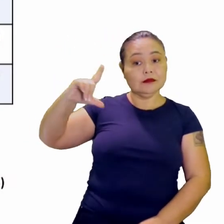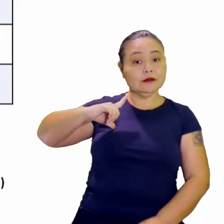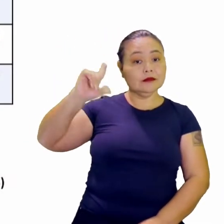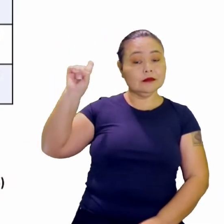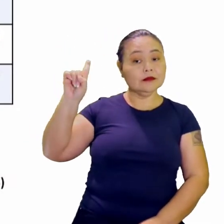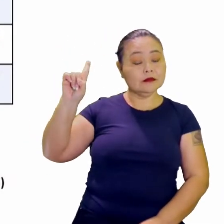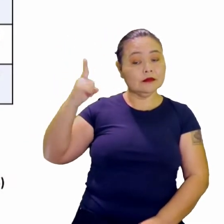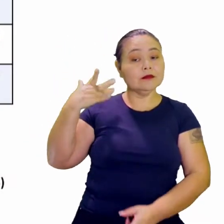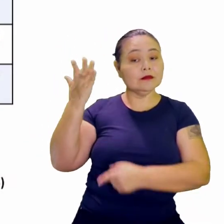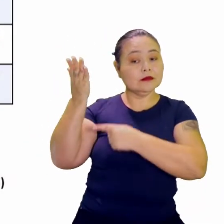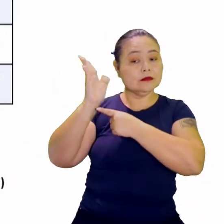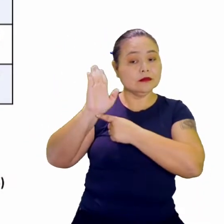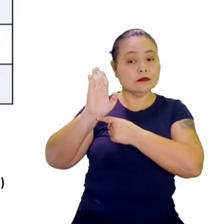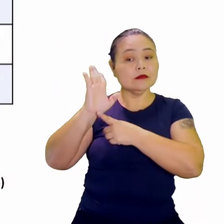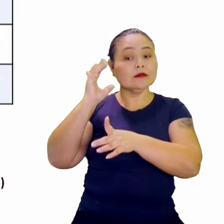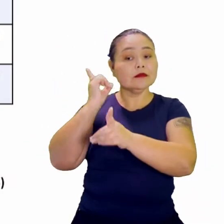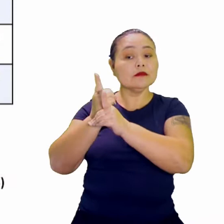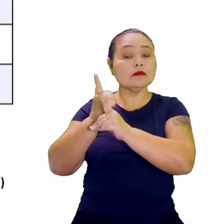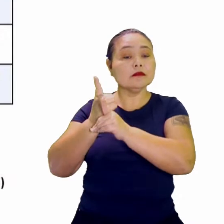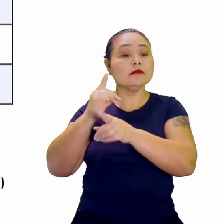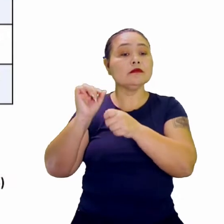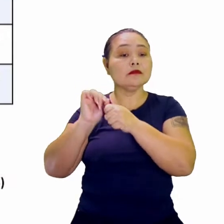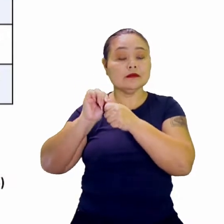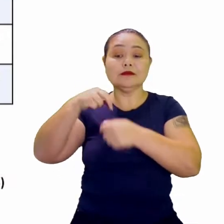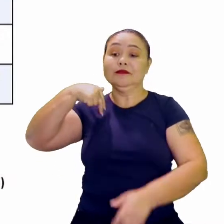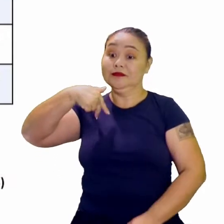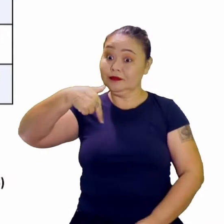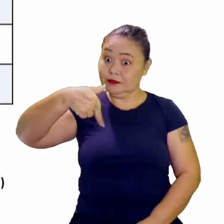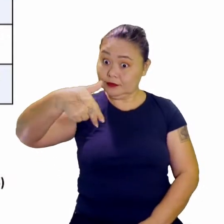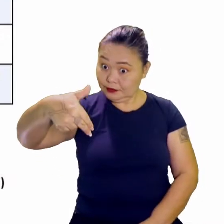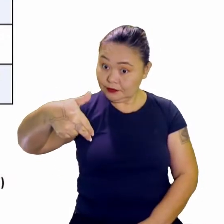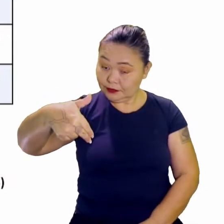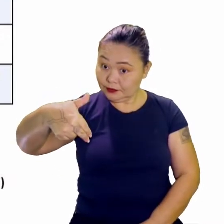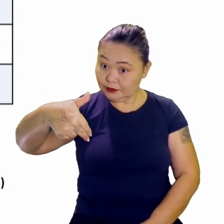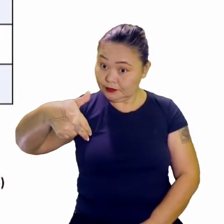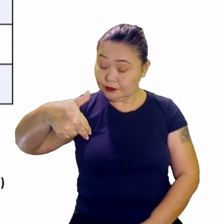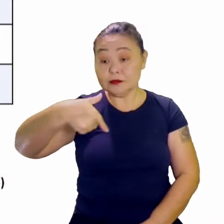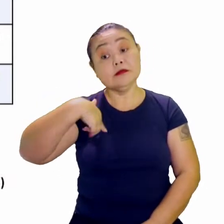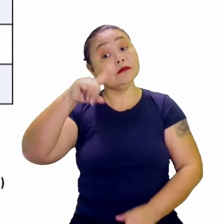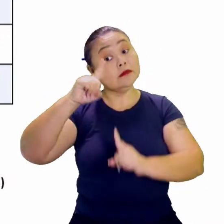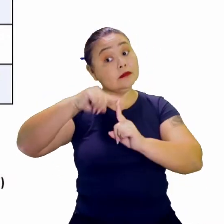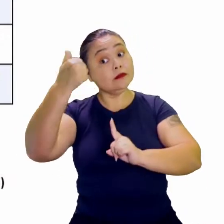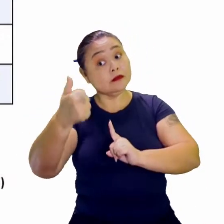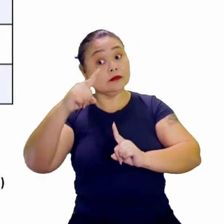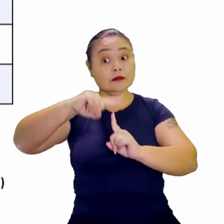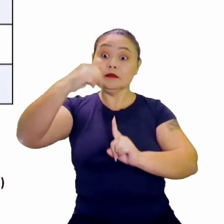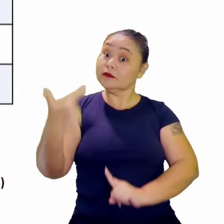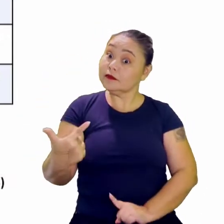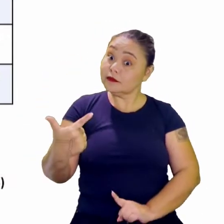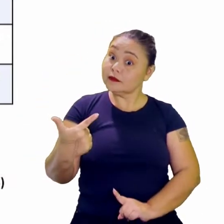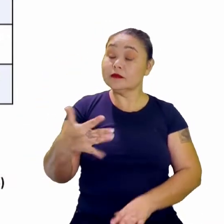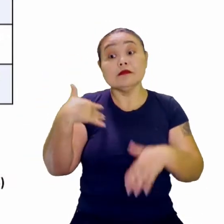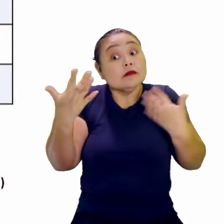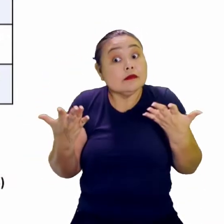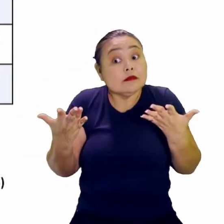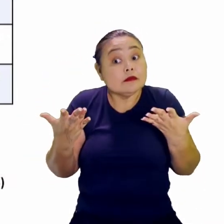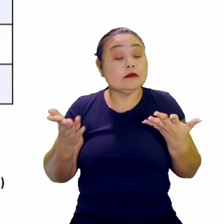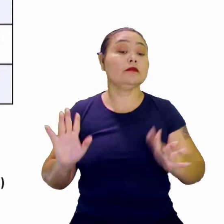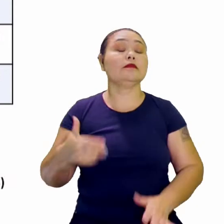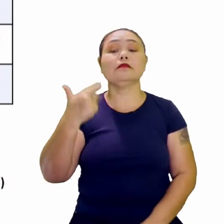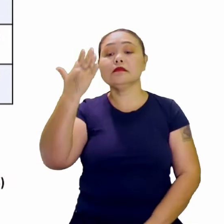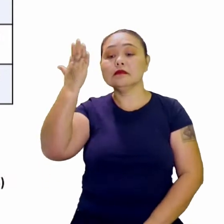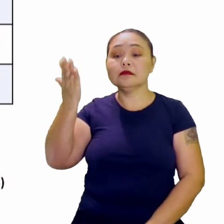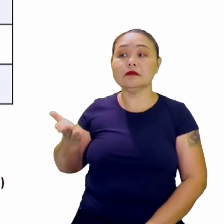eu ajudo você a descobrir se a maratona é tipo 1 ou tipo 2. Vamos lá. Veja